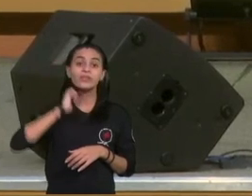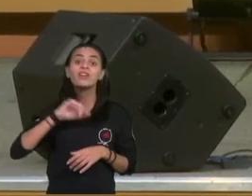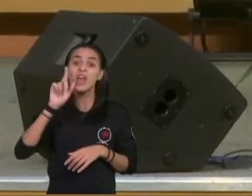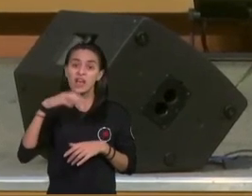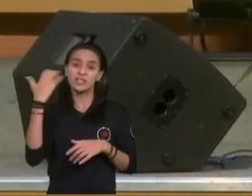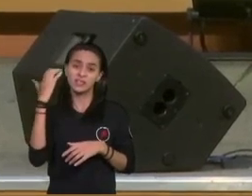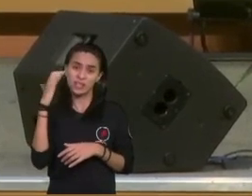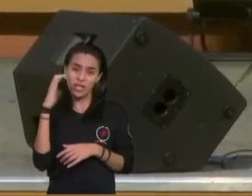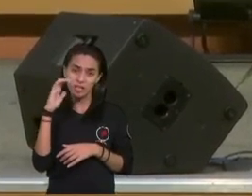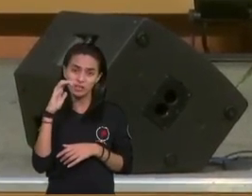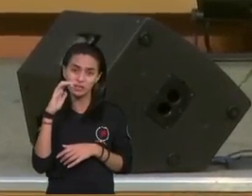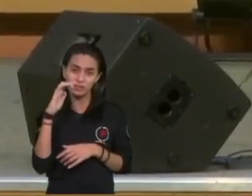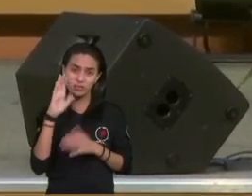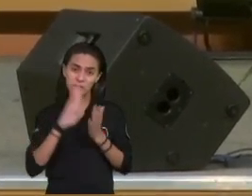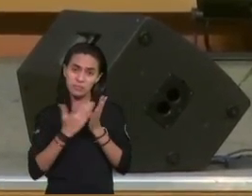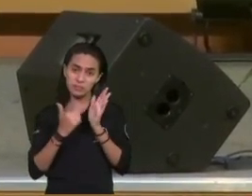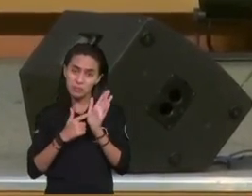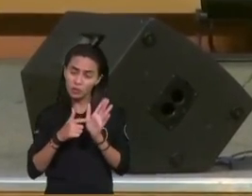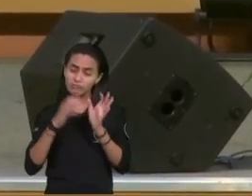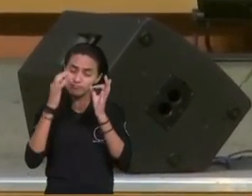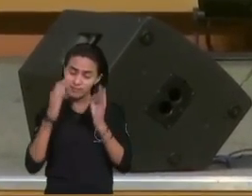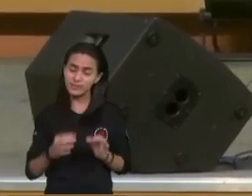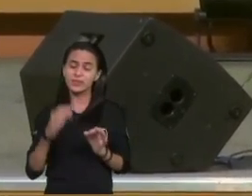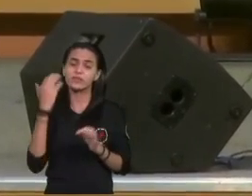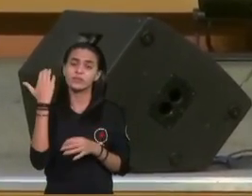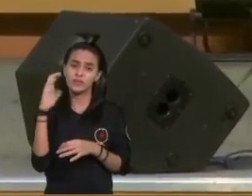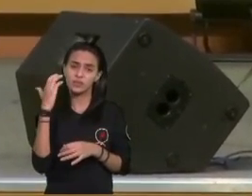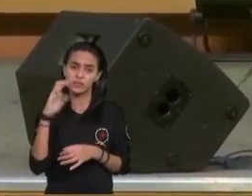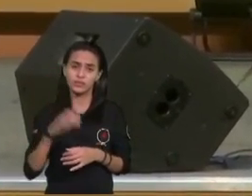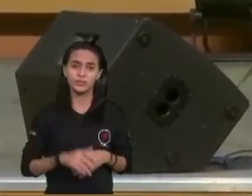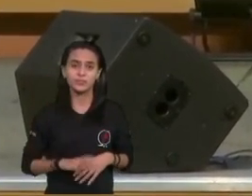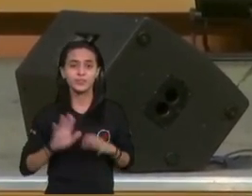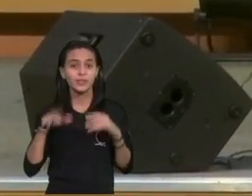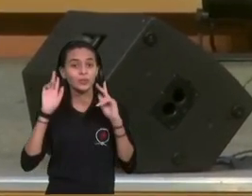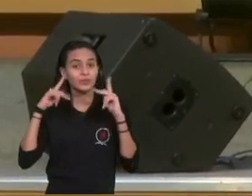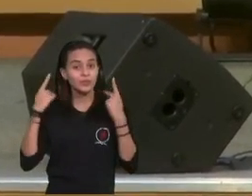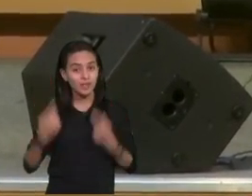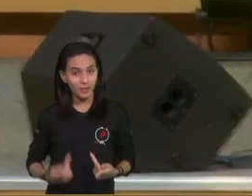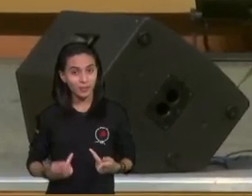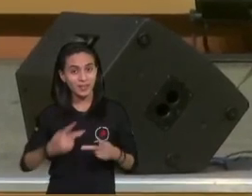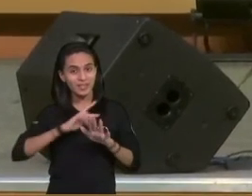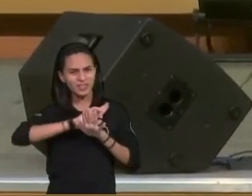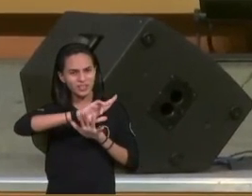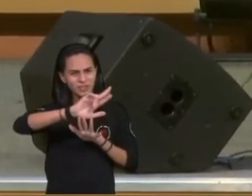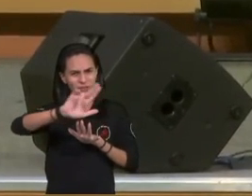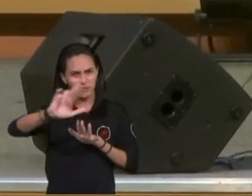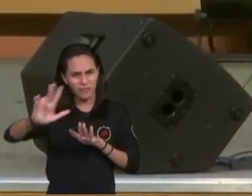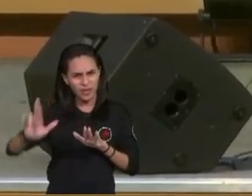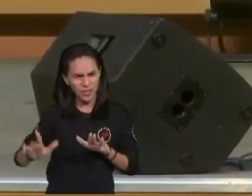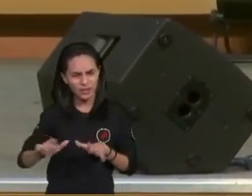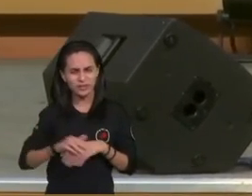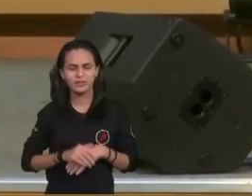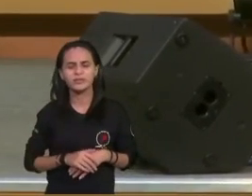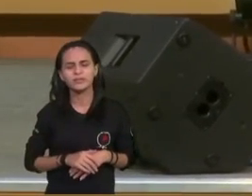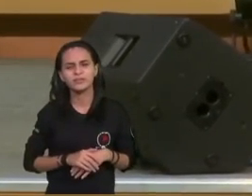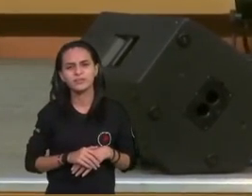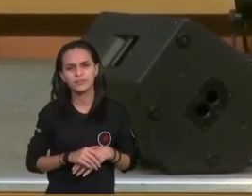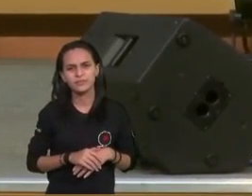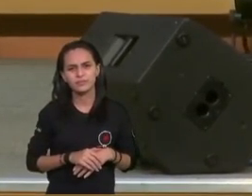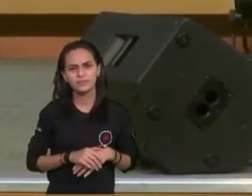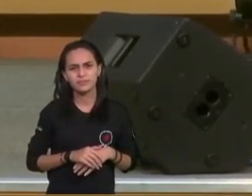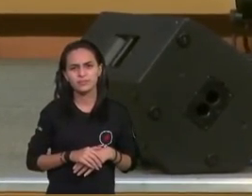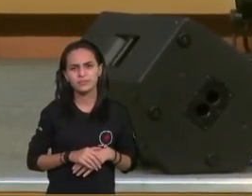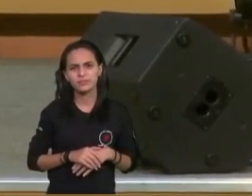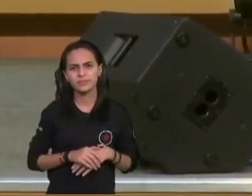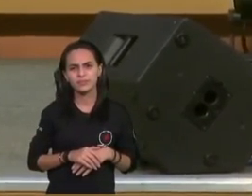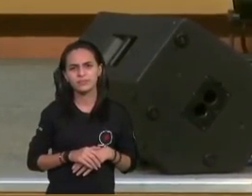é achei Sabrina tá fazendo uma afirmação científica então o ser humano é diferente e o ser humano